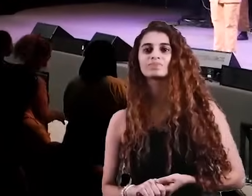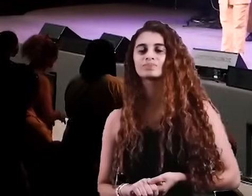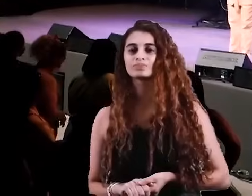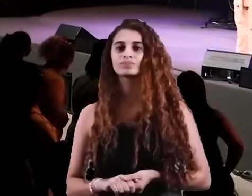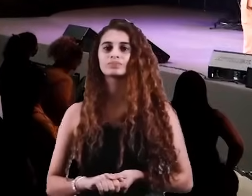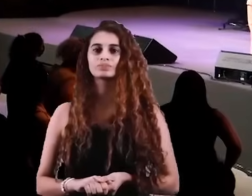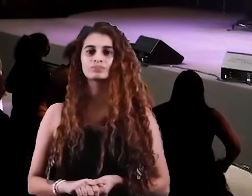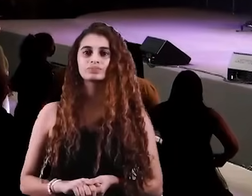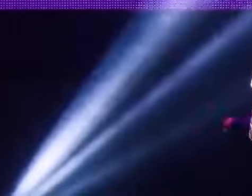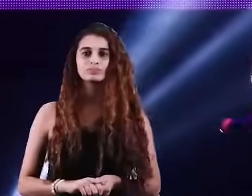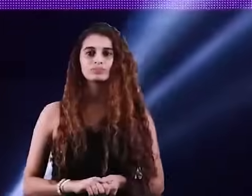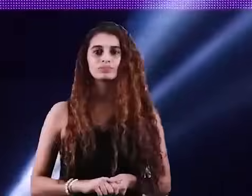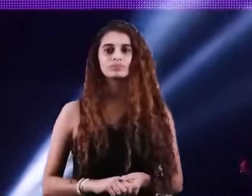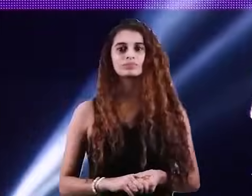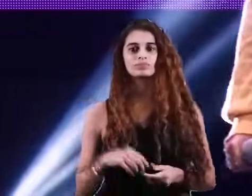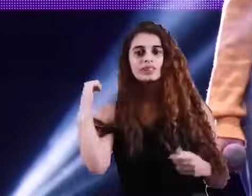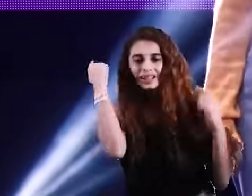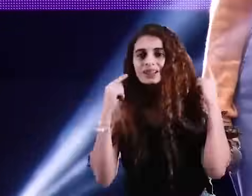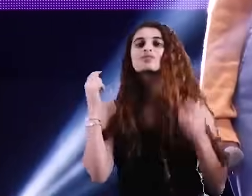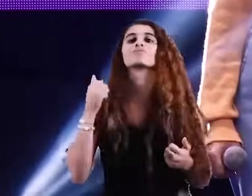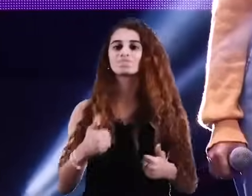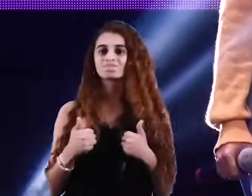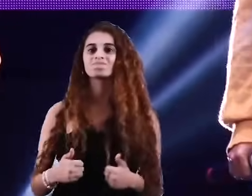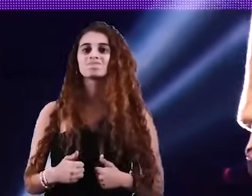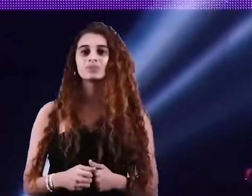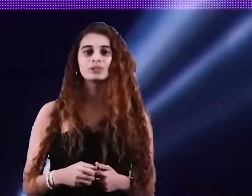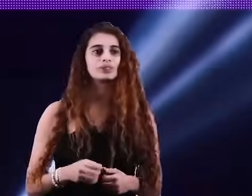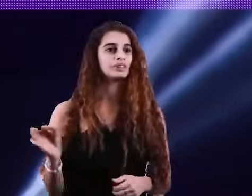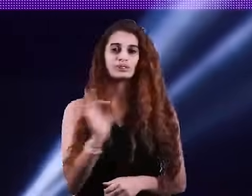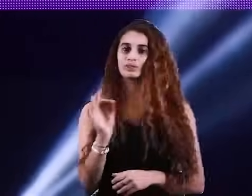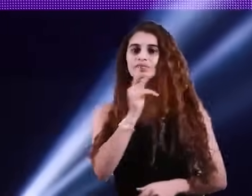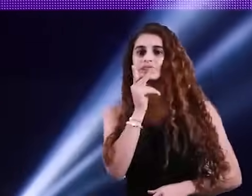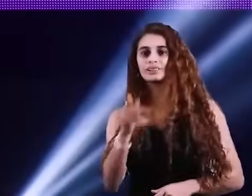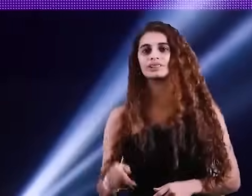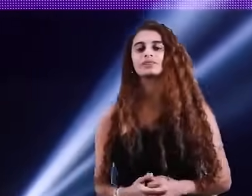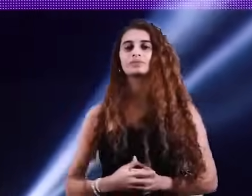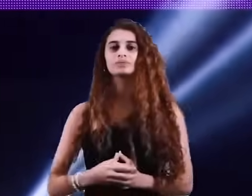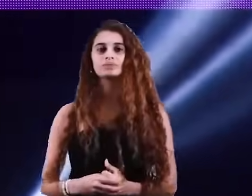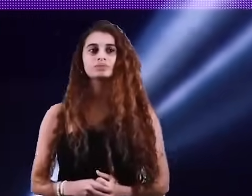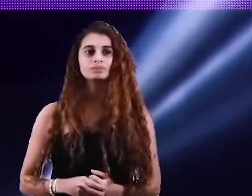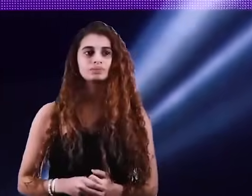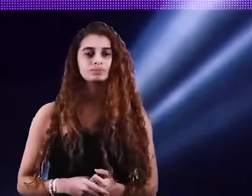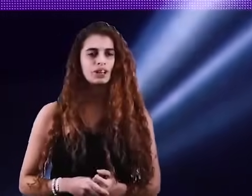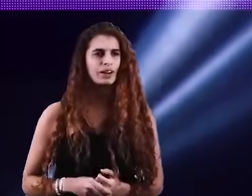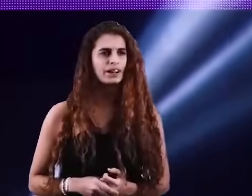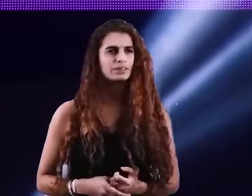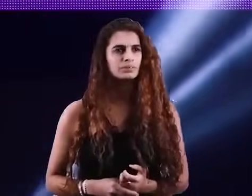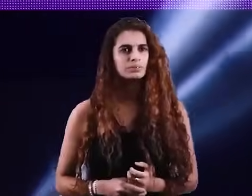É louco, não tô dizendo pra você que não é. Chega a ser paranoico,